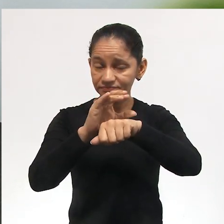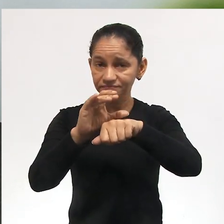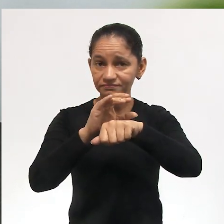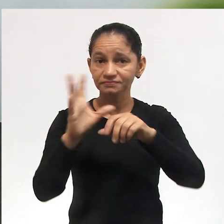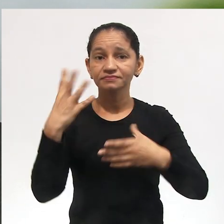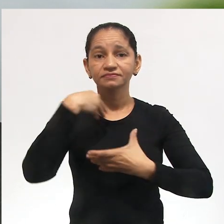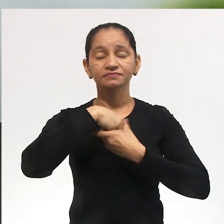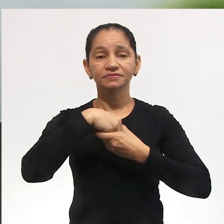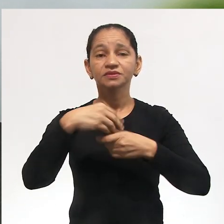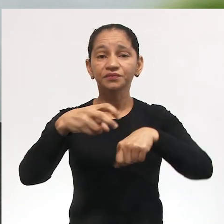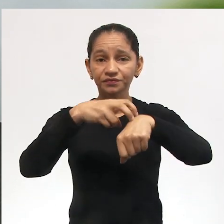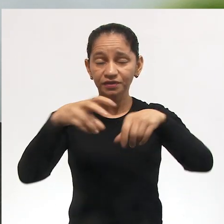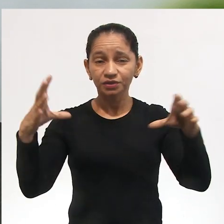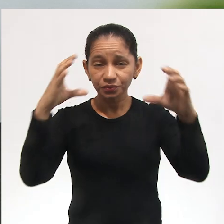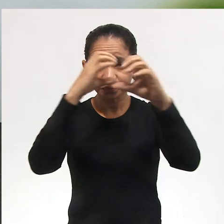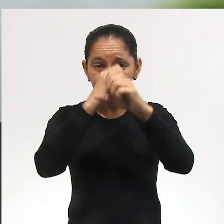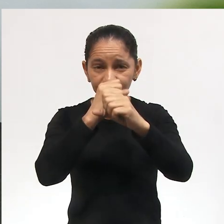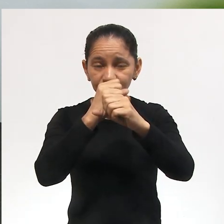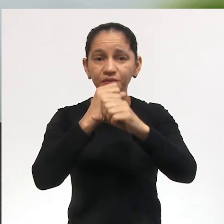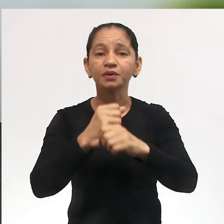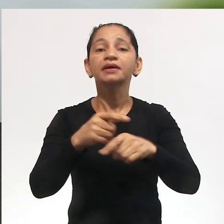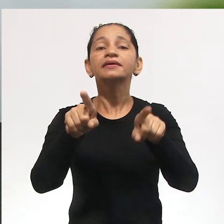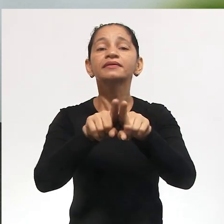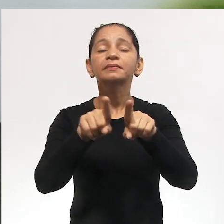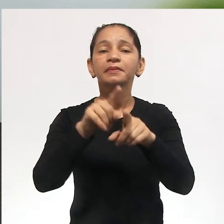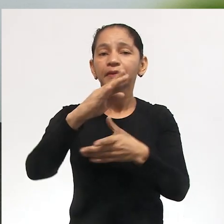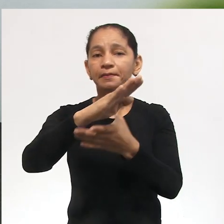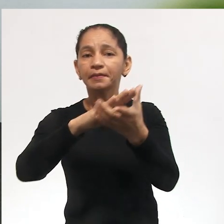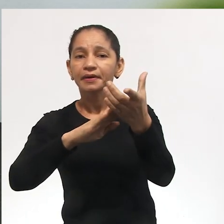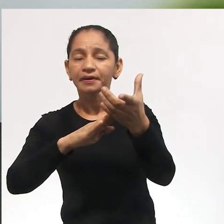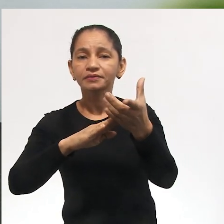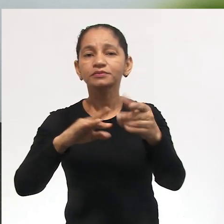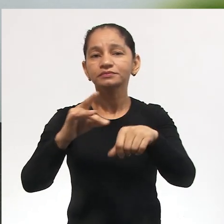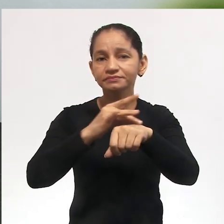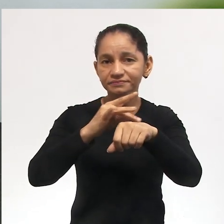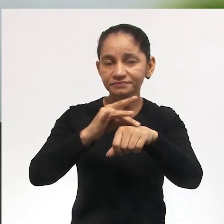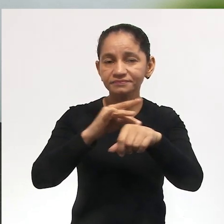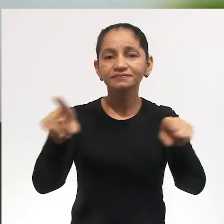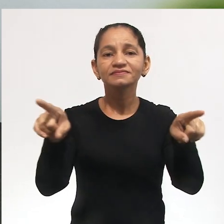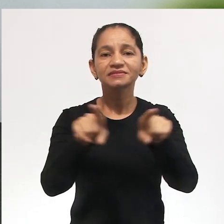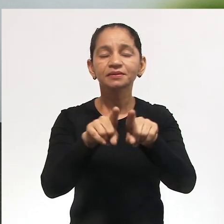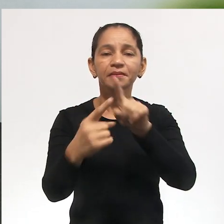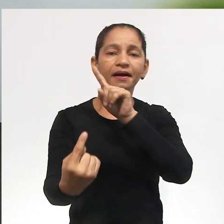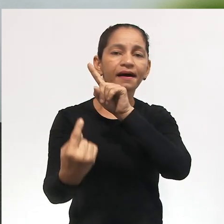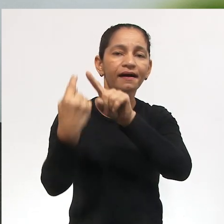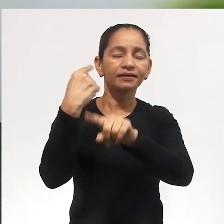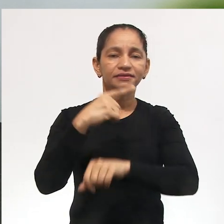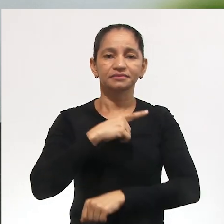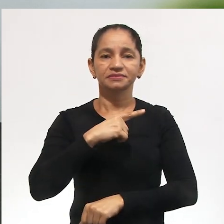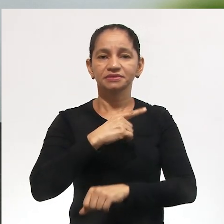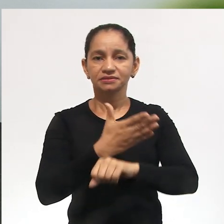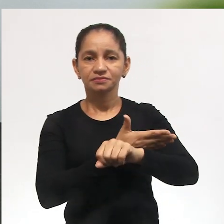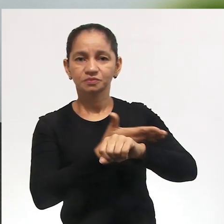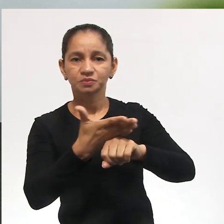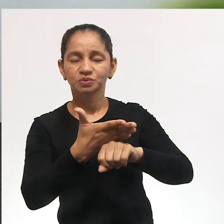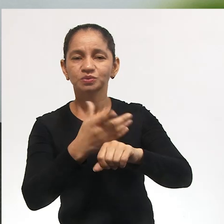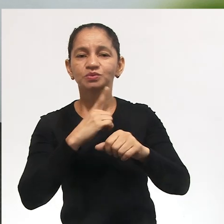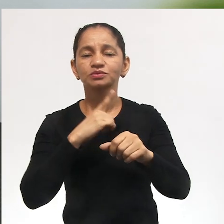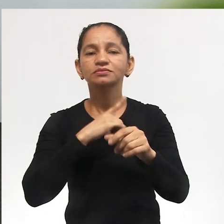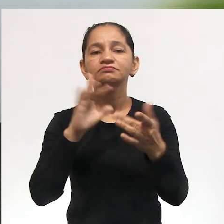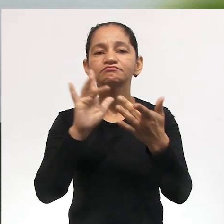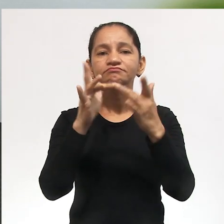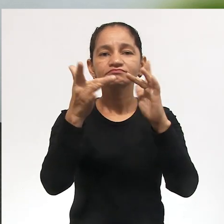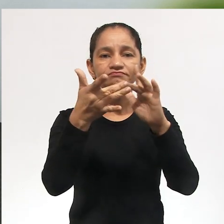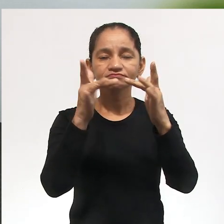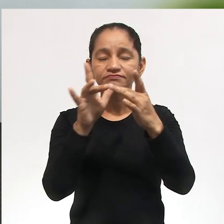verde, calça preta e tênis preto. Atrás, da onde eu estou, tem um painel com pontos interligados e